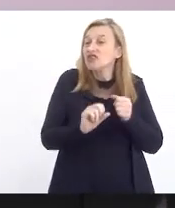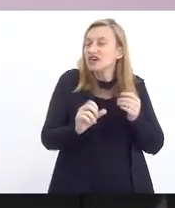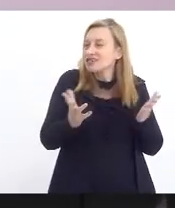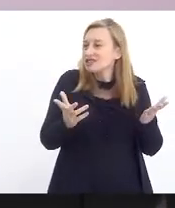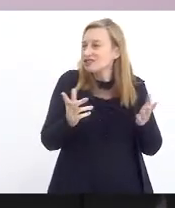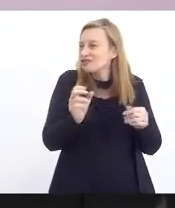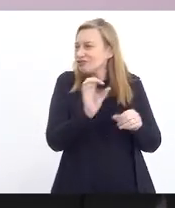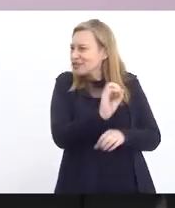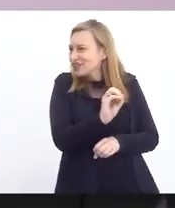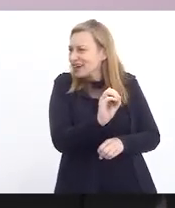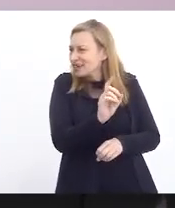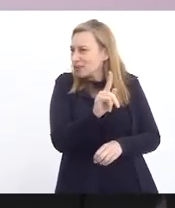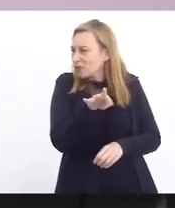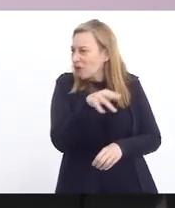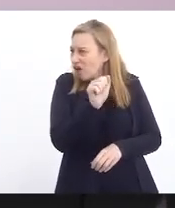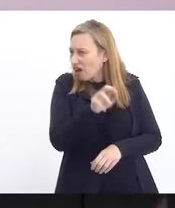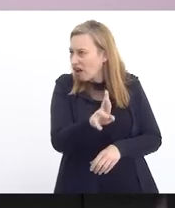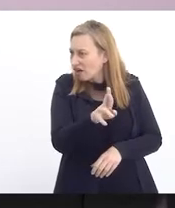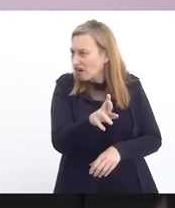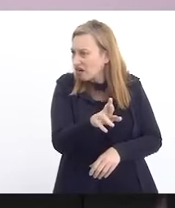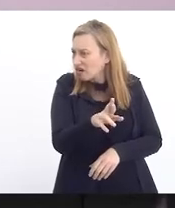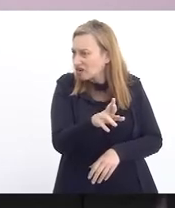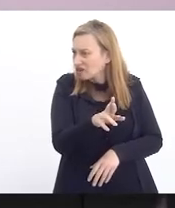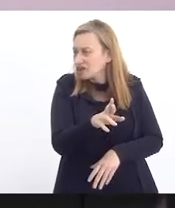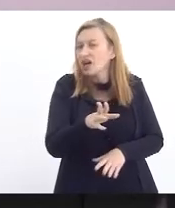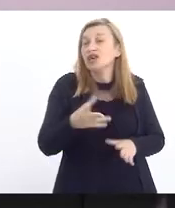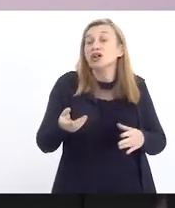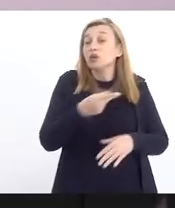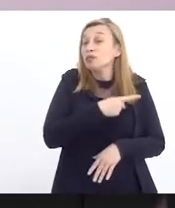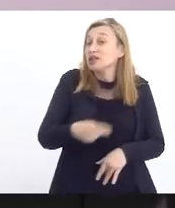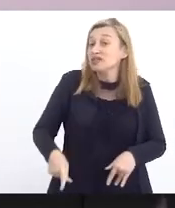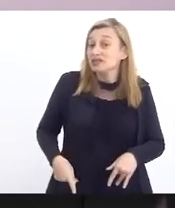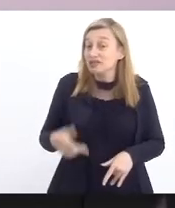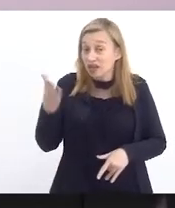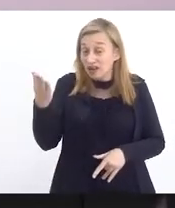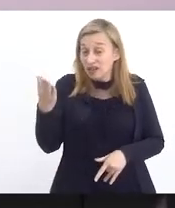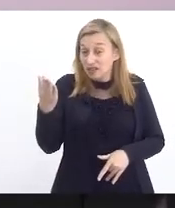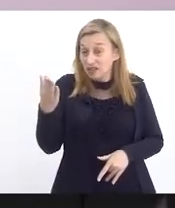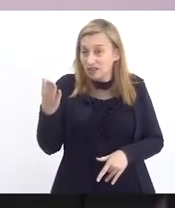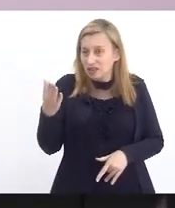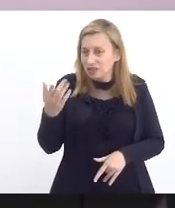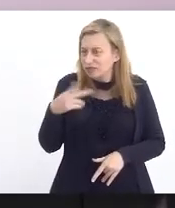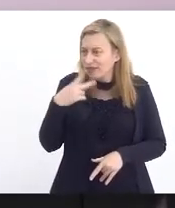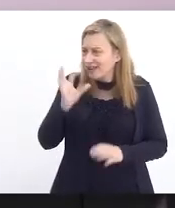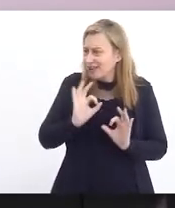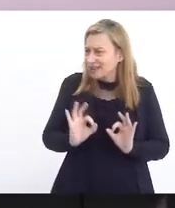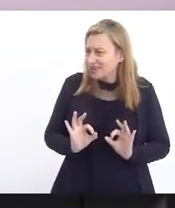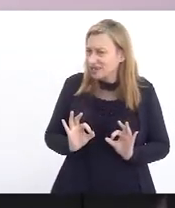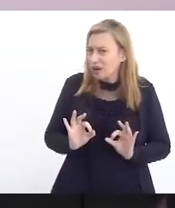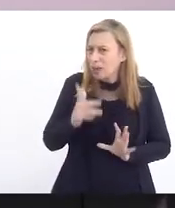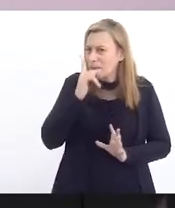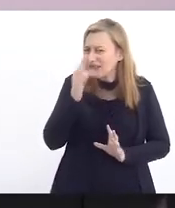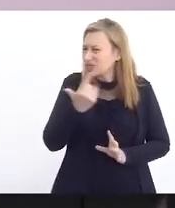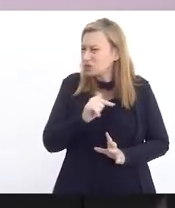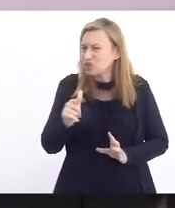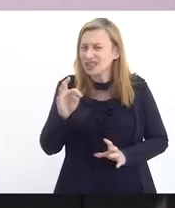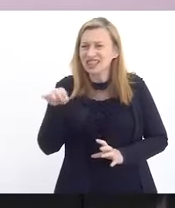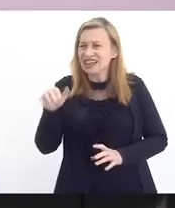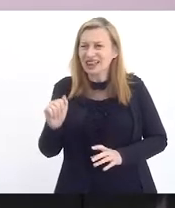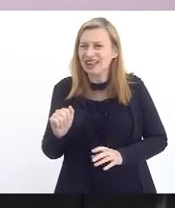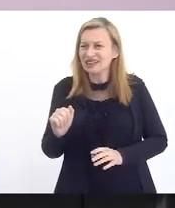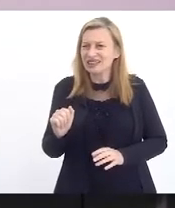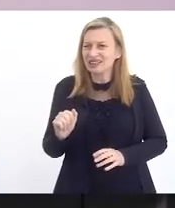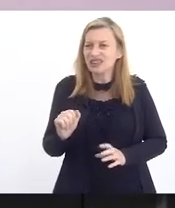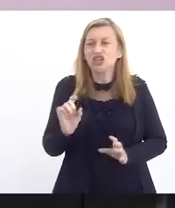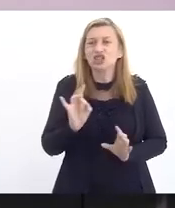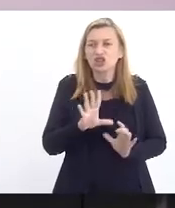zero. E até e o presidente não passou nada anterior para vocês, não? Parece que não existia a Genesa. Olha só, o deputado Luciano, passando... só